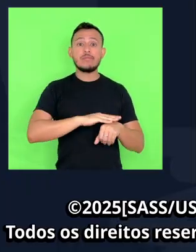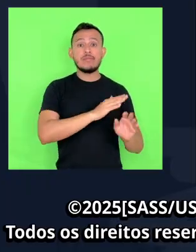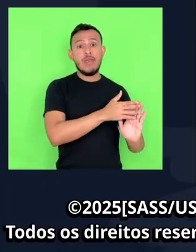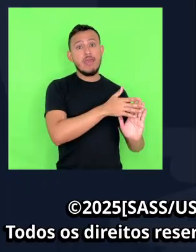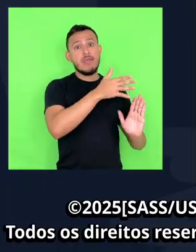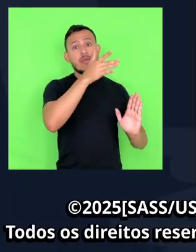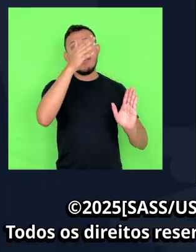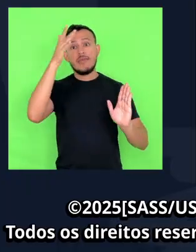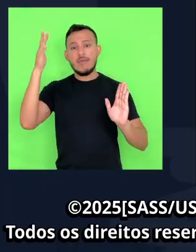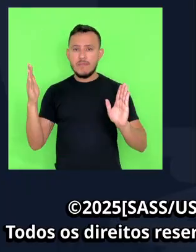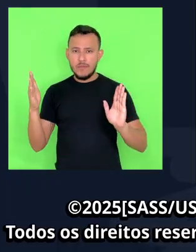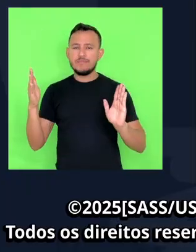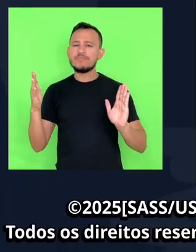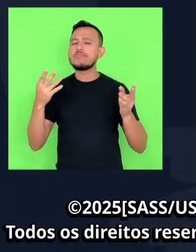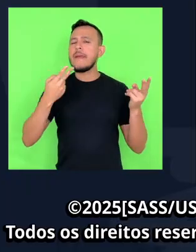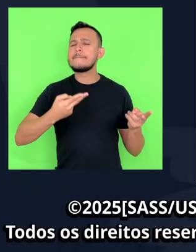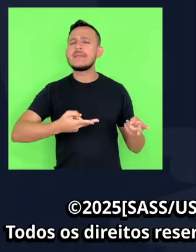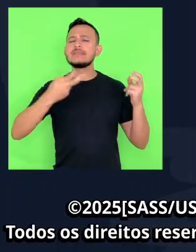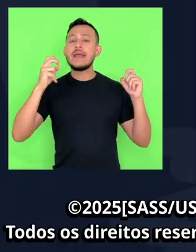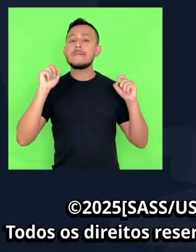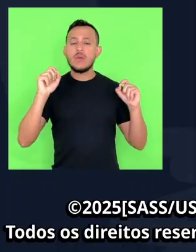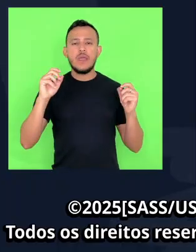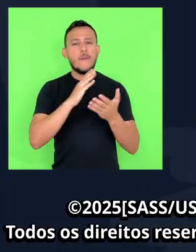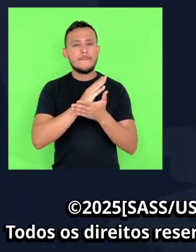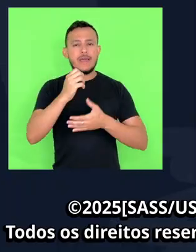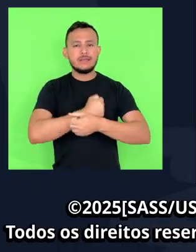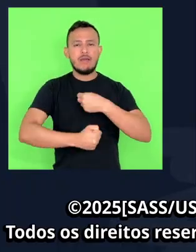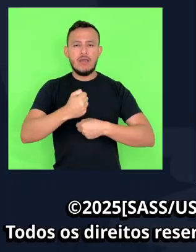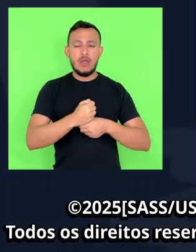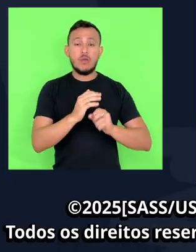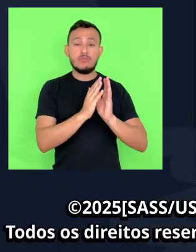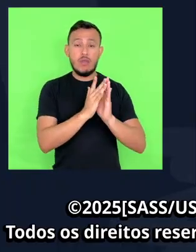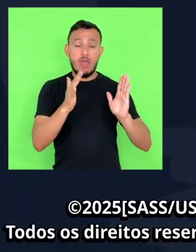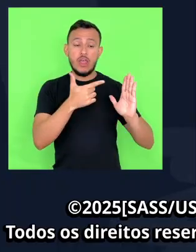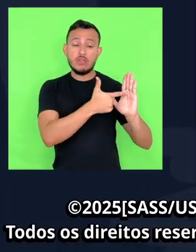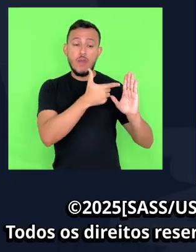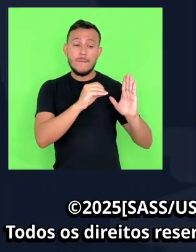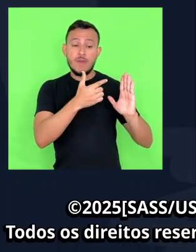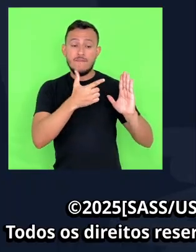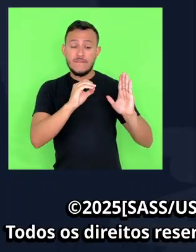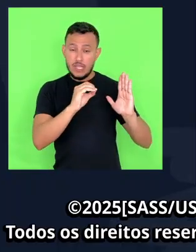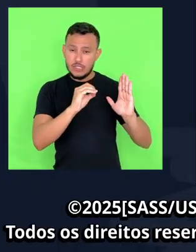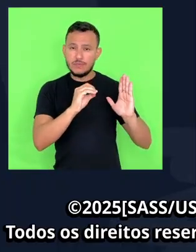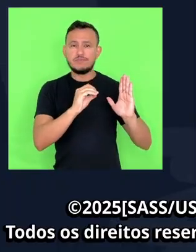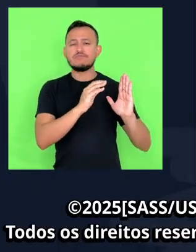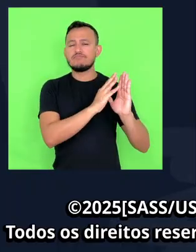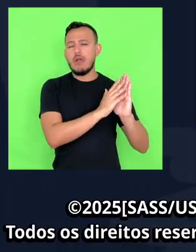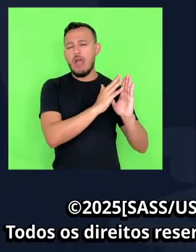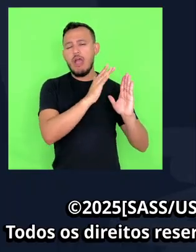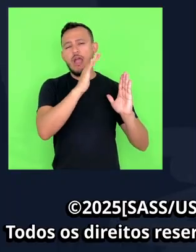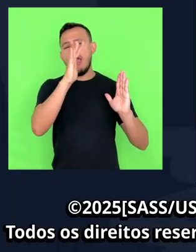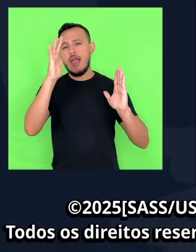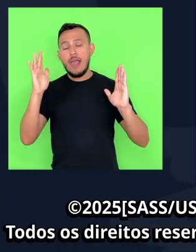tempo. Então, o que nós vemos, né? Essa série começa em 2020 e nós temos que, sem